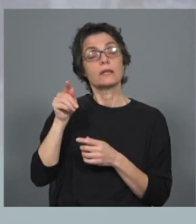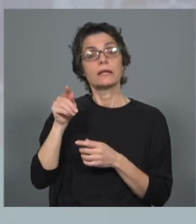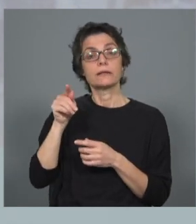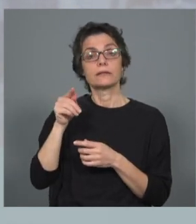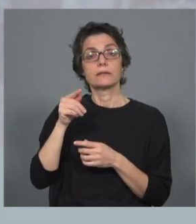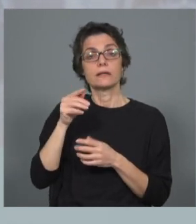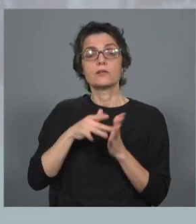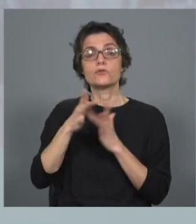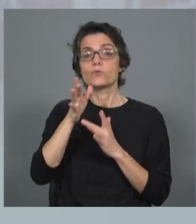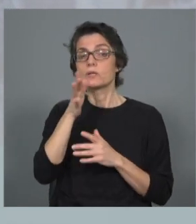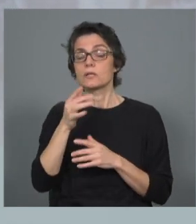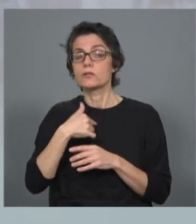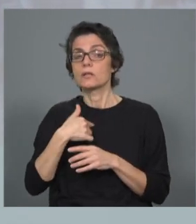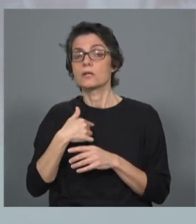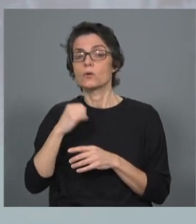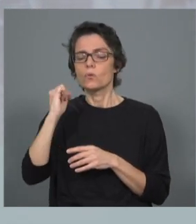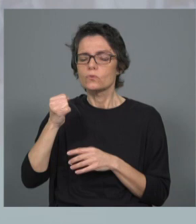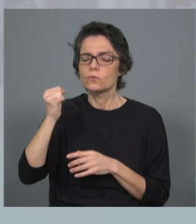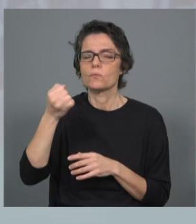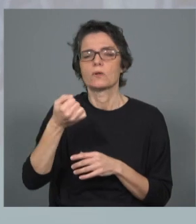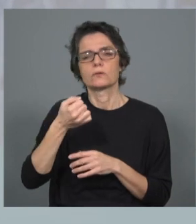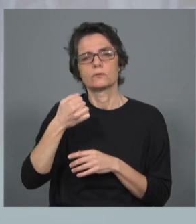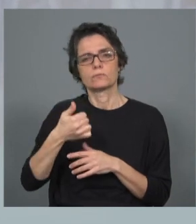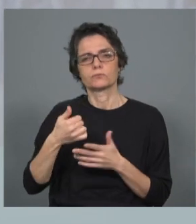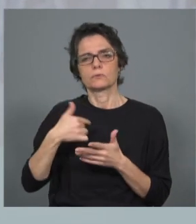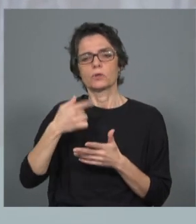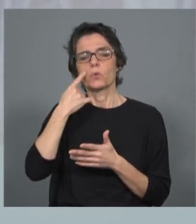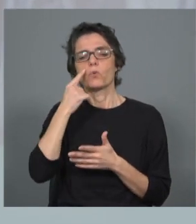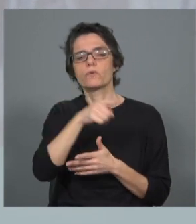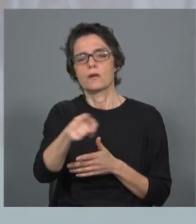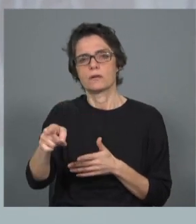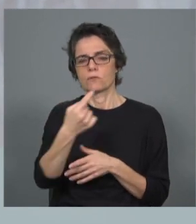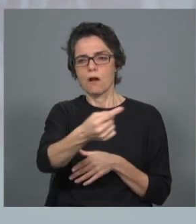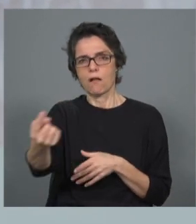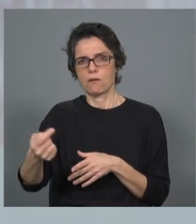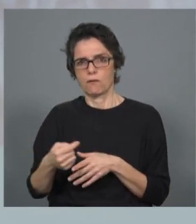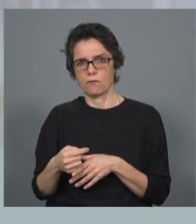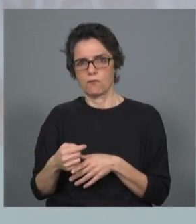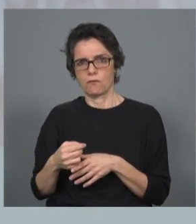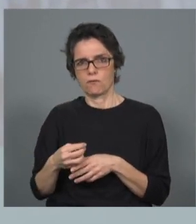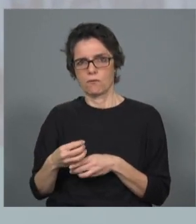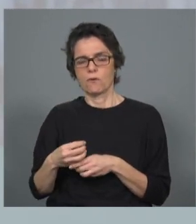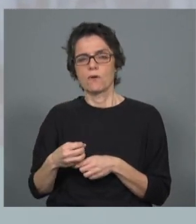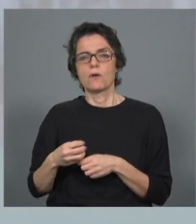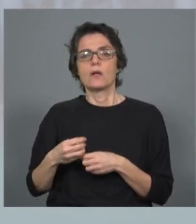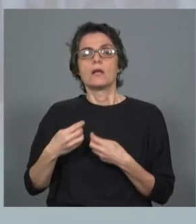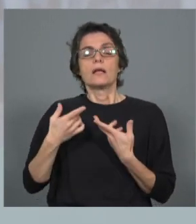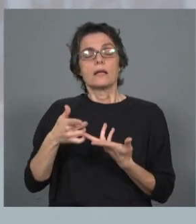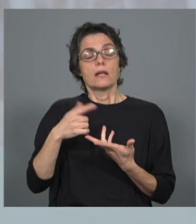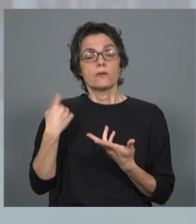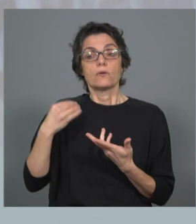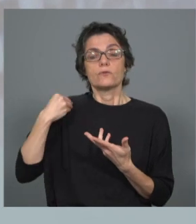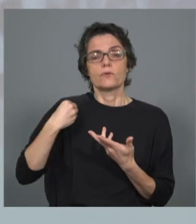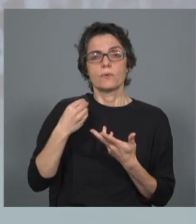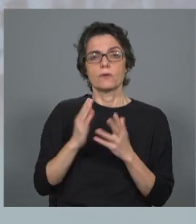que conhece as suas ovelhas e que as suas ovelhas o conhecem, está-nos a dizer que somos chamados a realizar uma igreja, a fazer acontecer uma